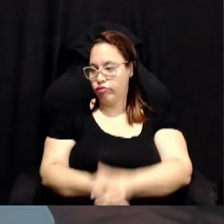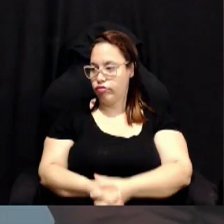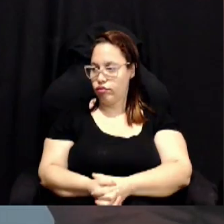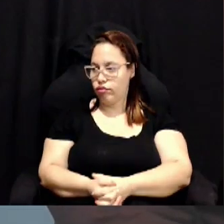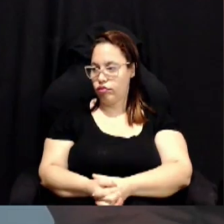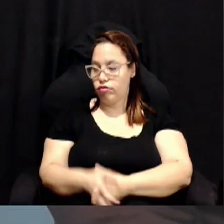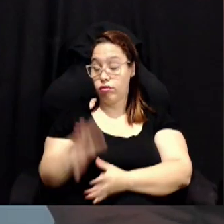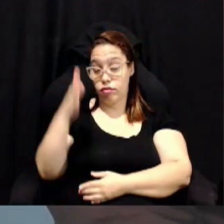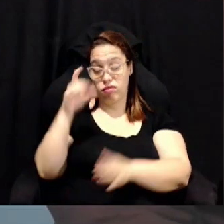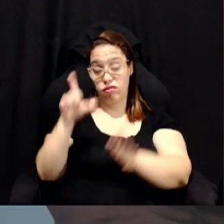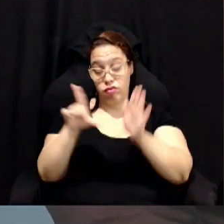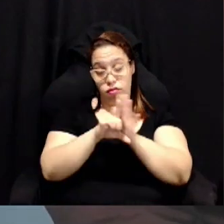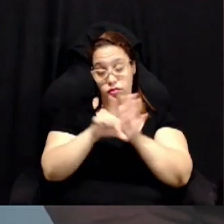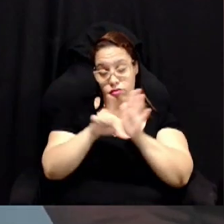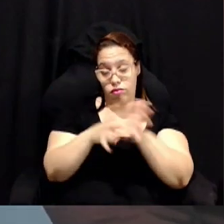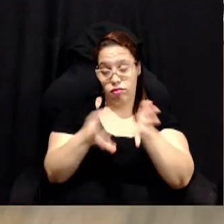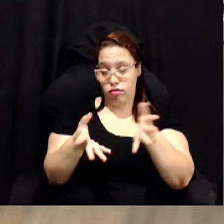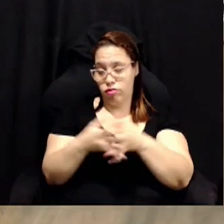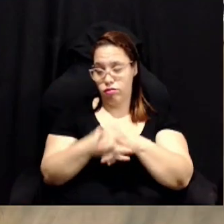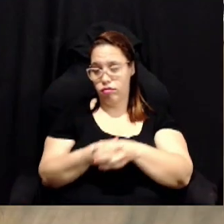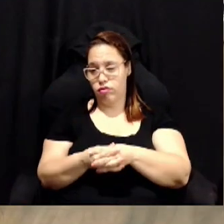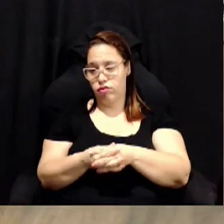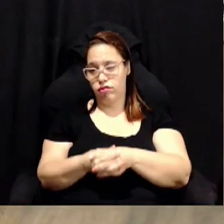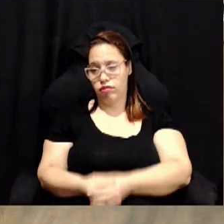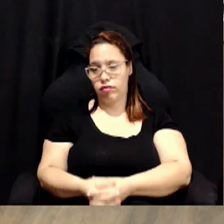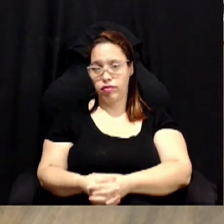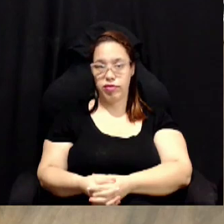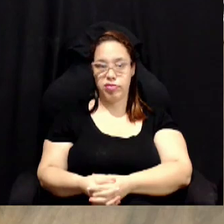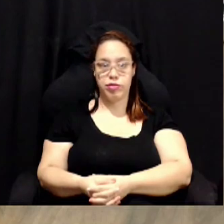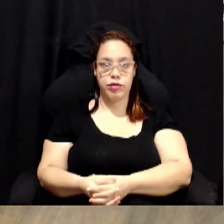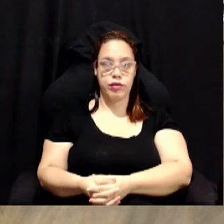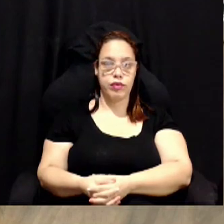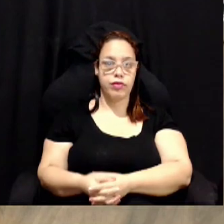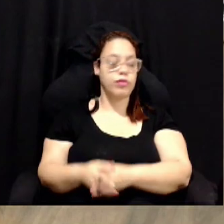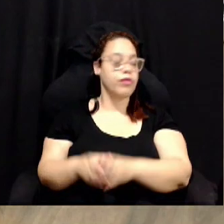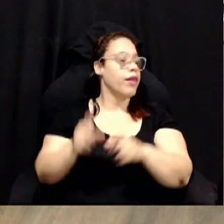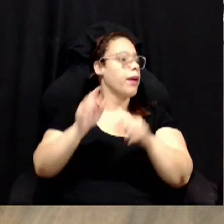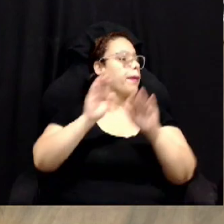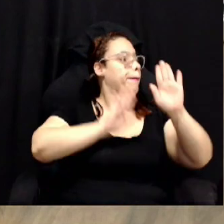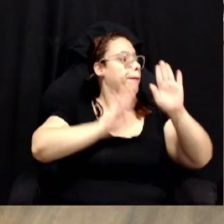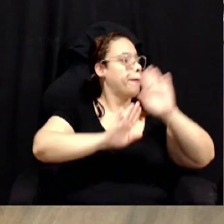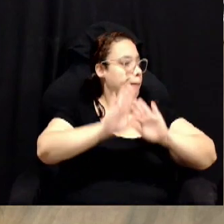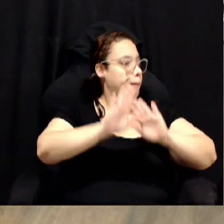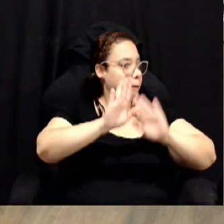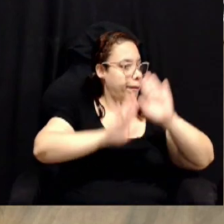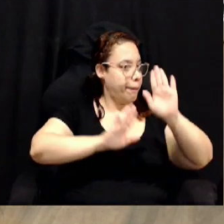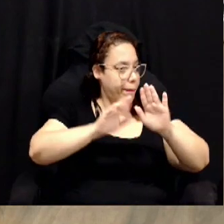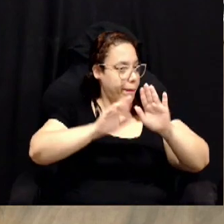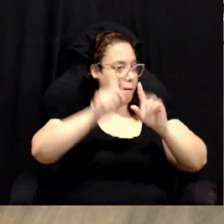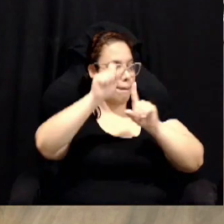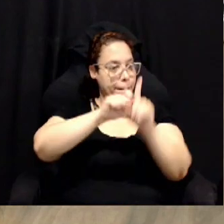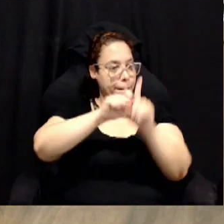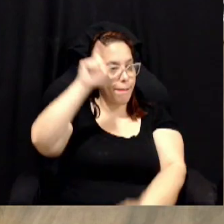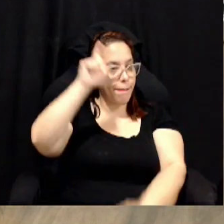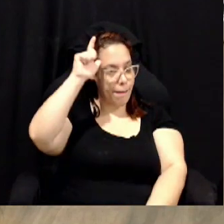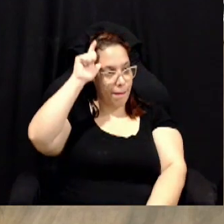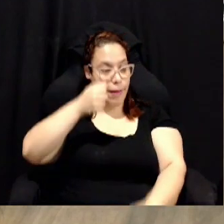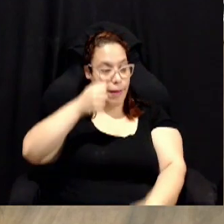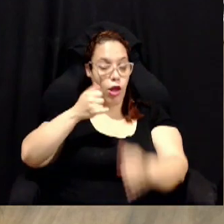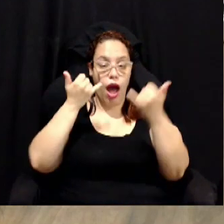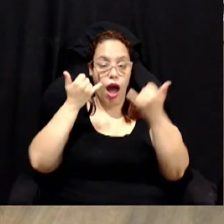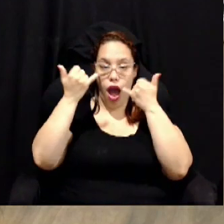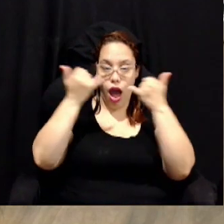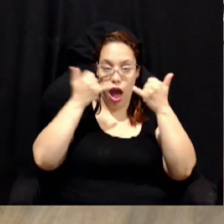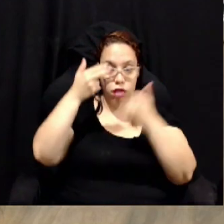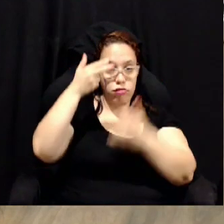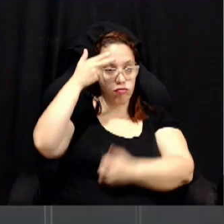funciona assim, né, Gabriel? A questão importante do mês de conscientização é que a informação, Gabriel, ela sempre